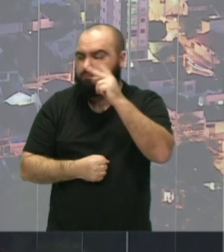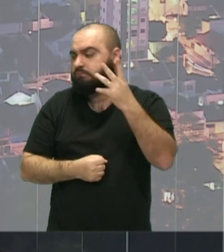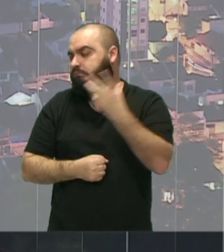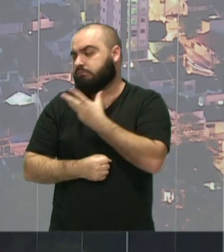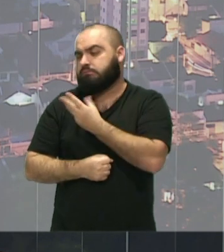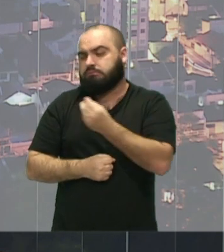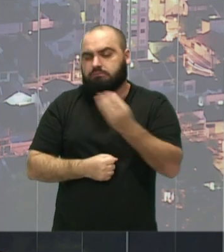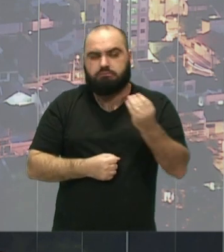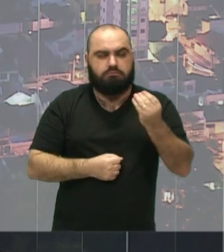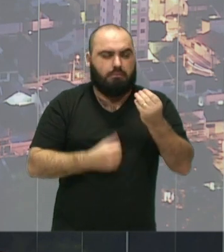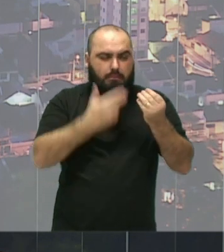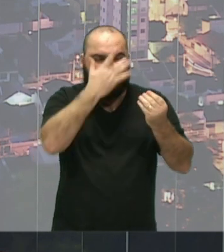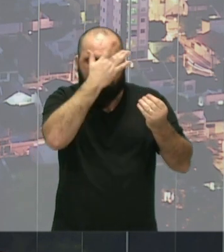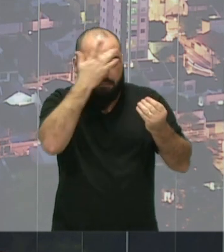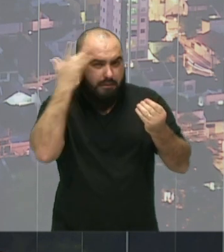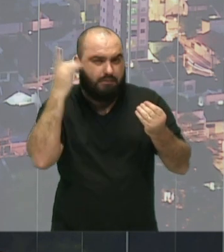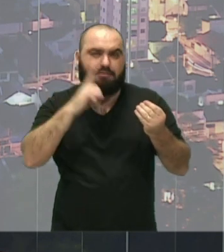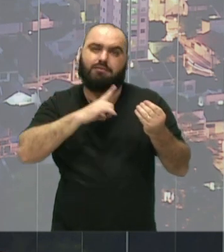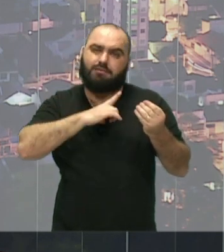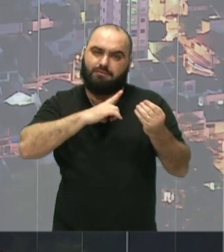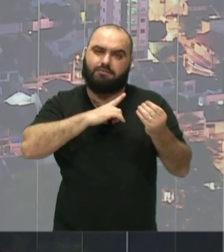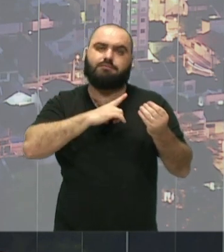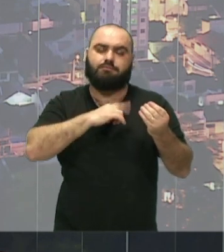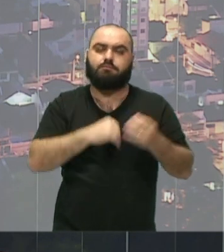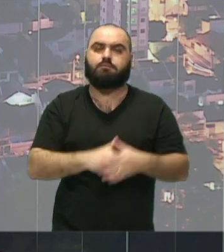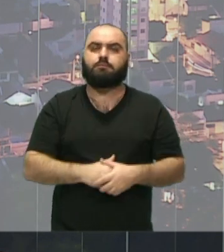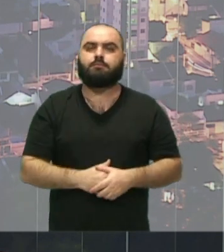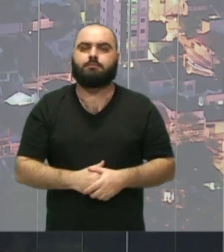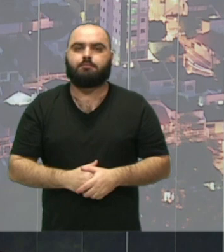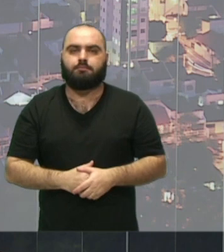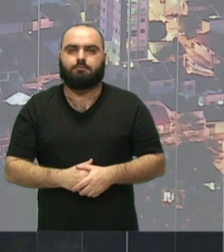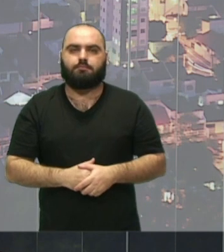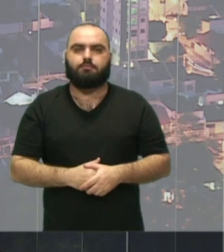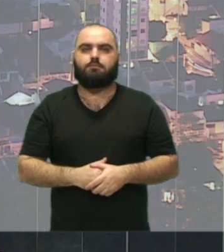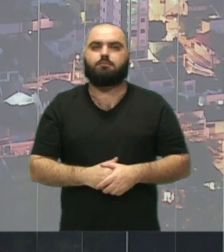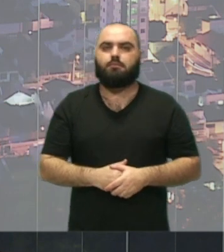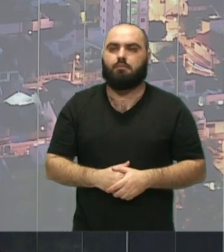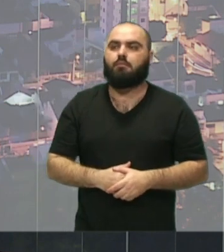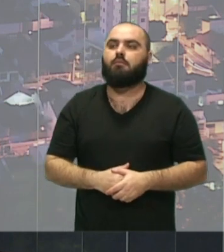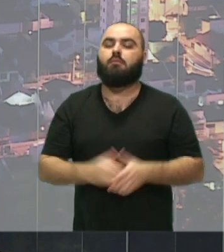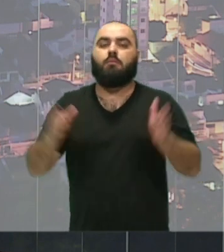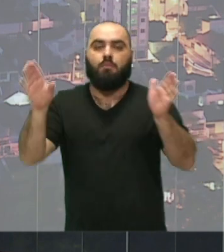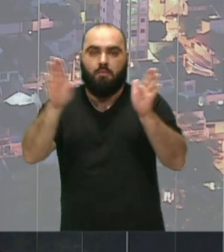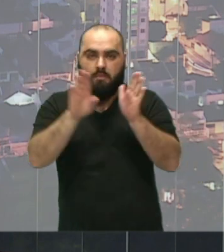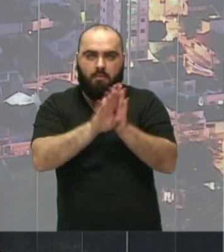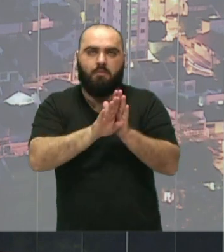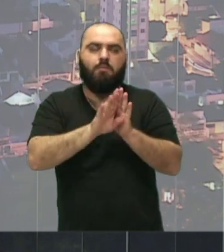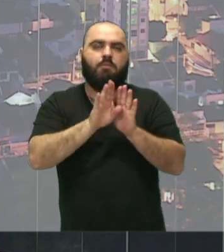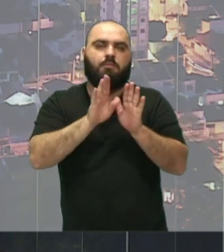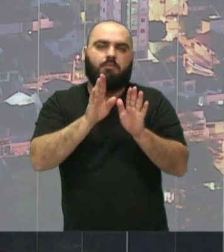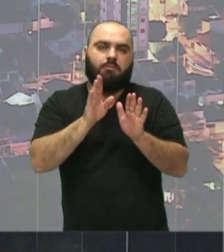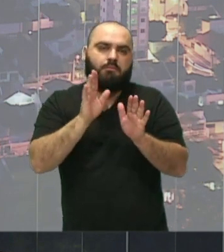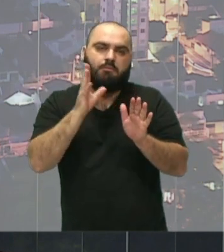muitas pessoas e foram trazidas à sua revelia. Então, assim,